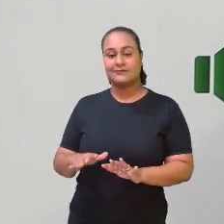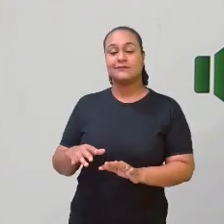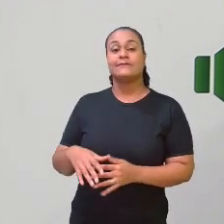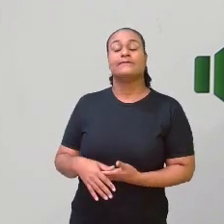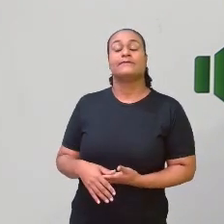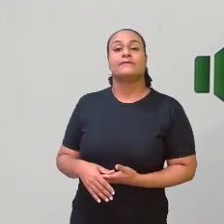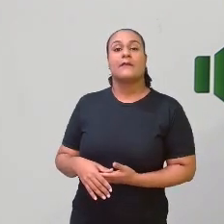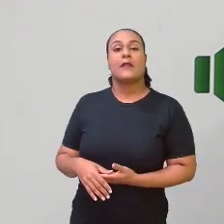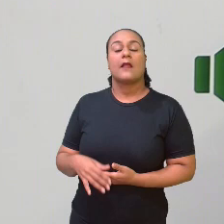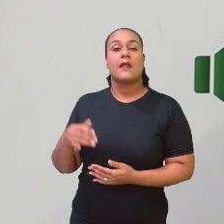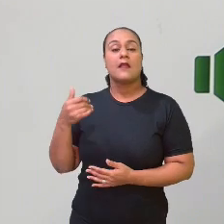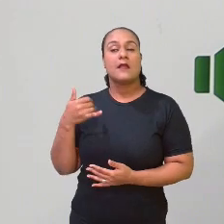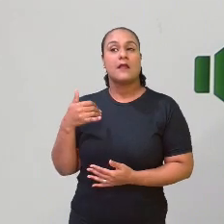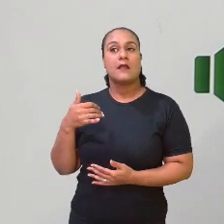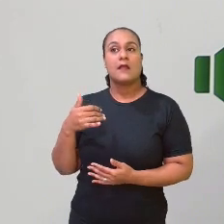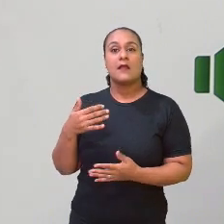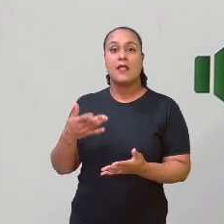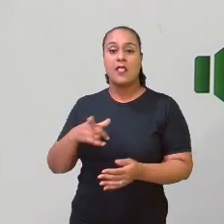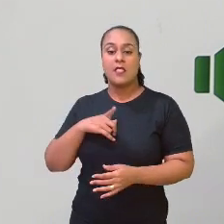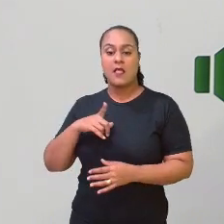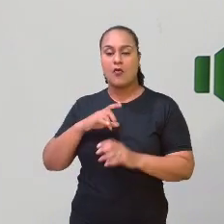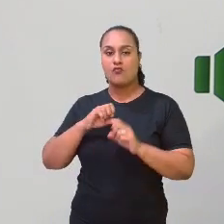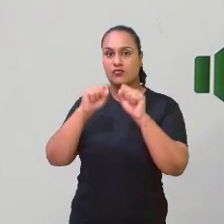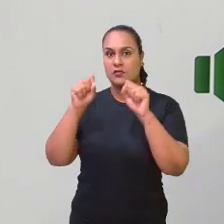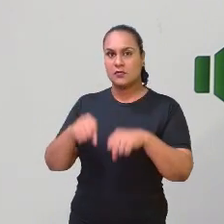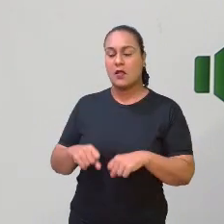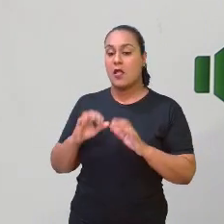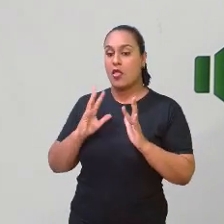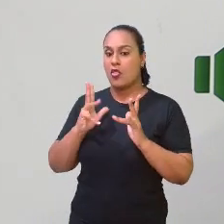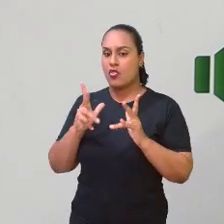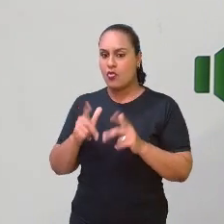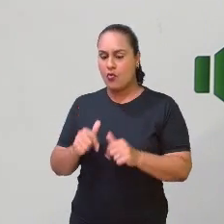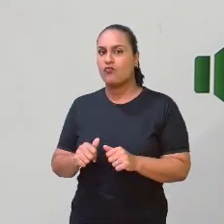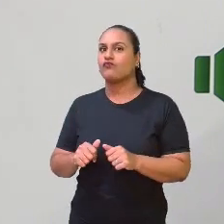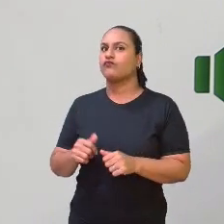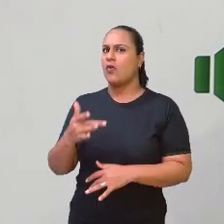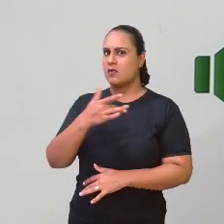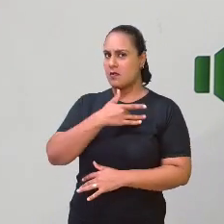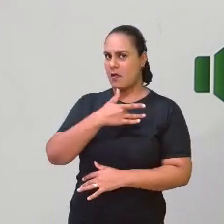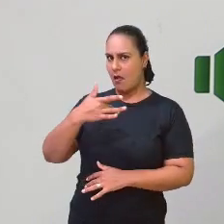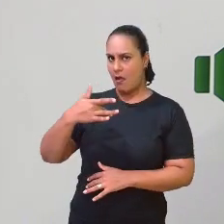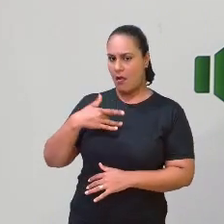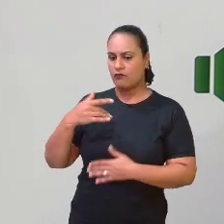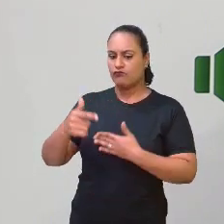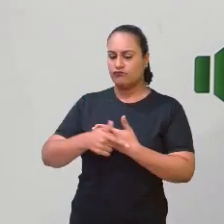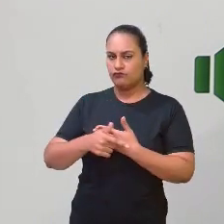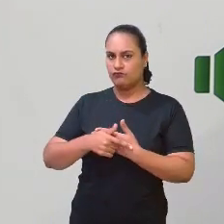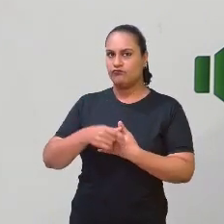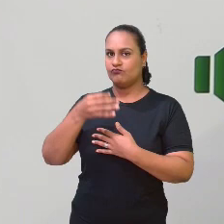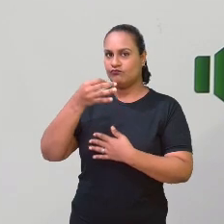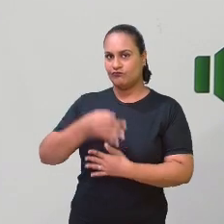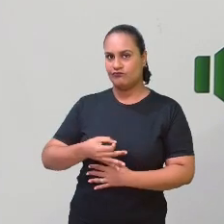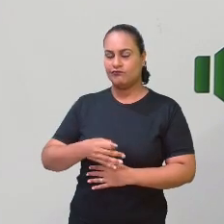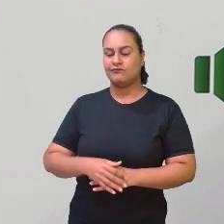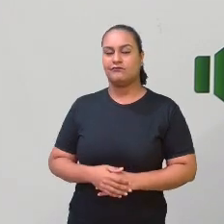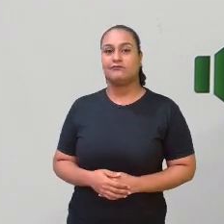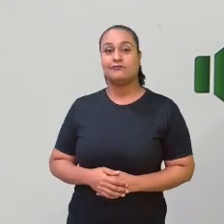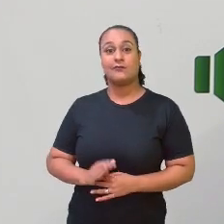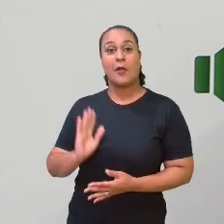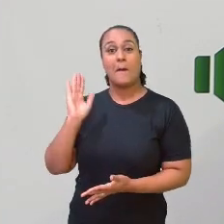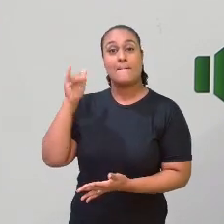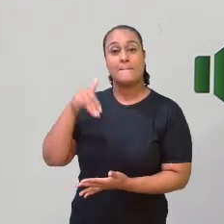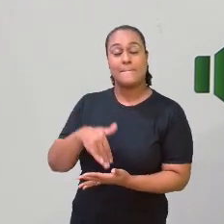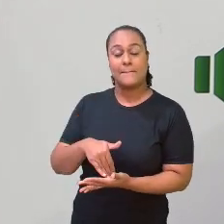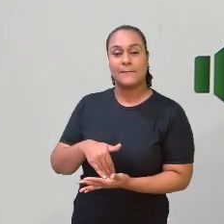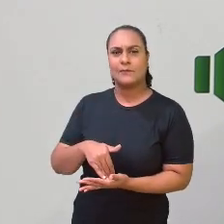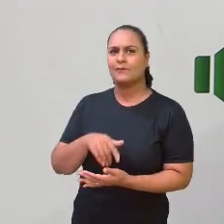os sistemas estejam em perfeita ordem, né? Perfeito funcionamento. E por último, é lógico